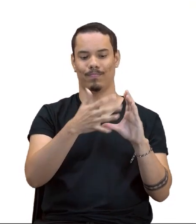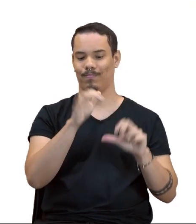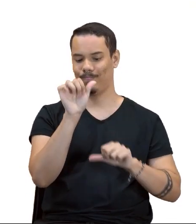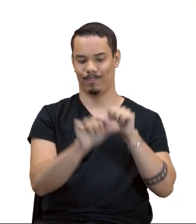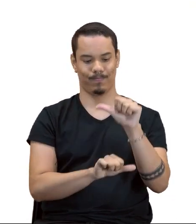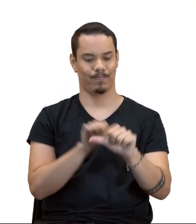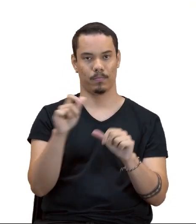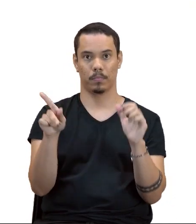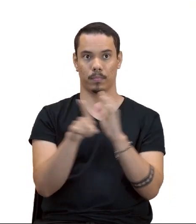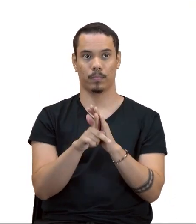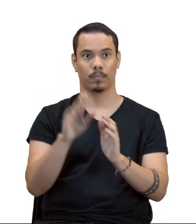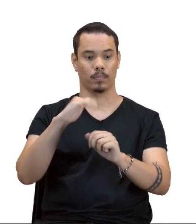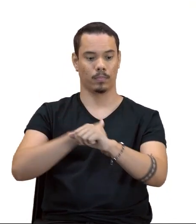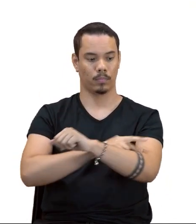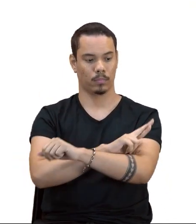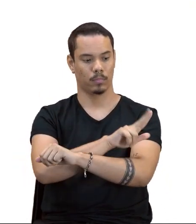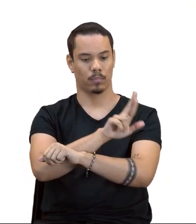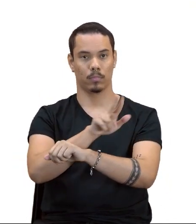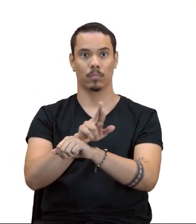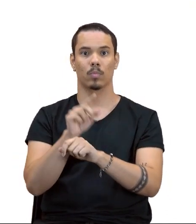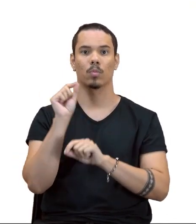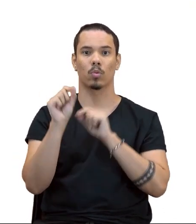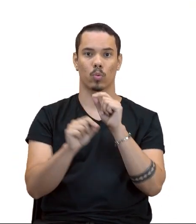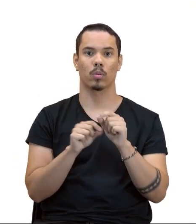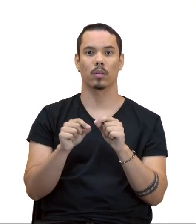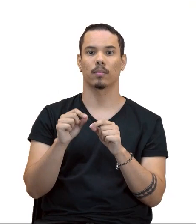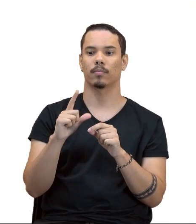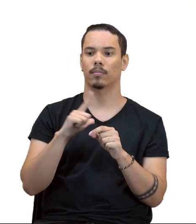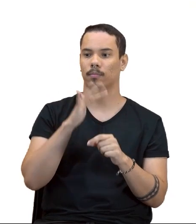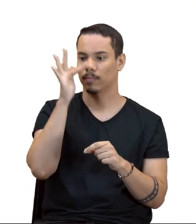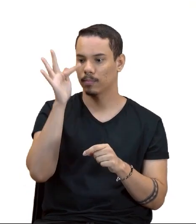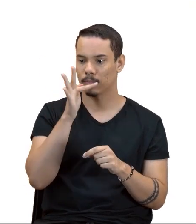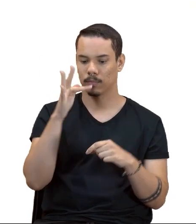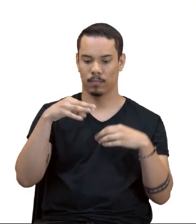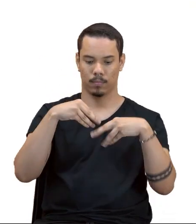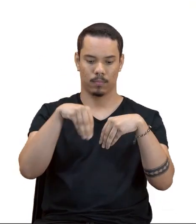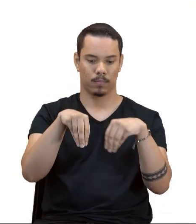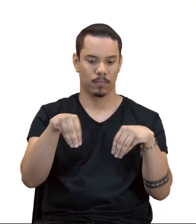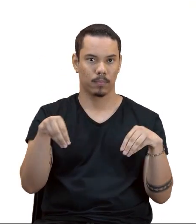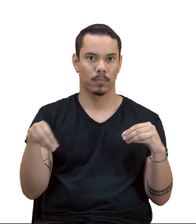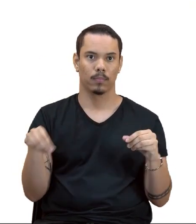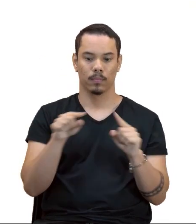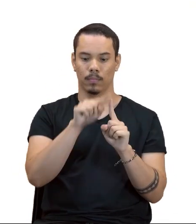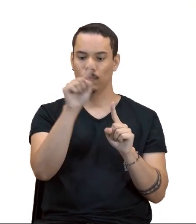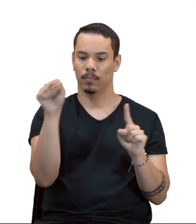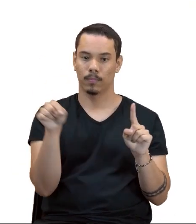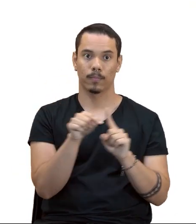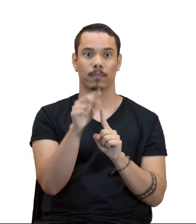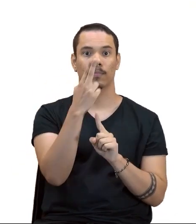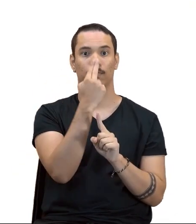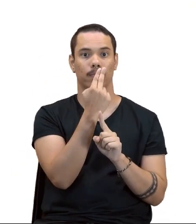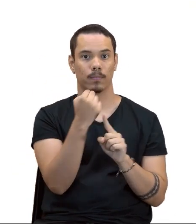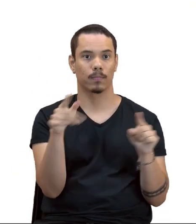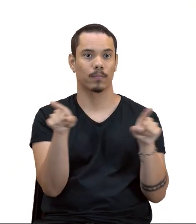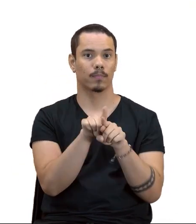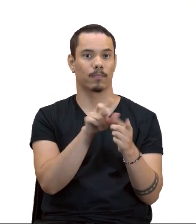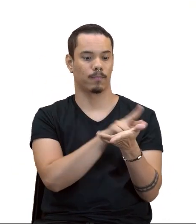ecológicas, tais como a vegetação, solos, ciclo de nutrientes e diversidade de